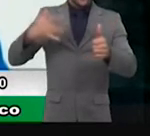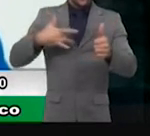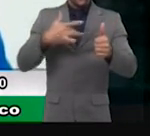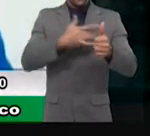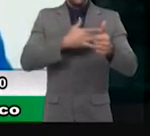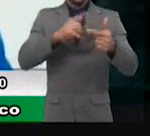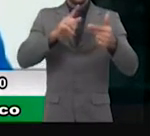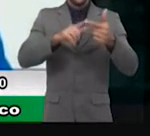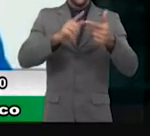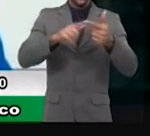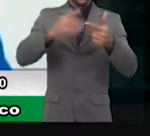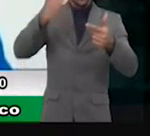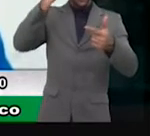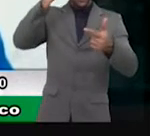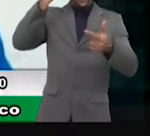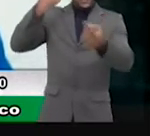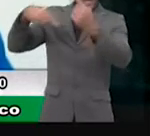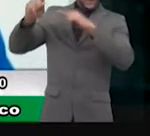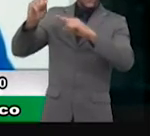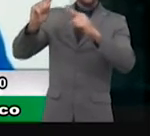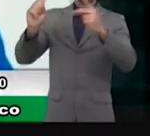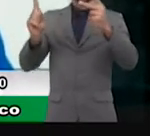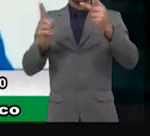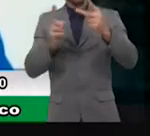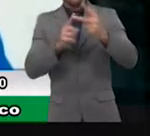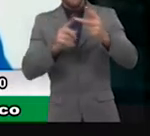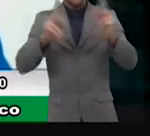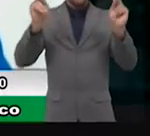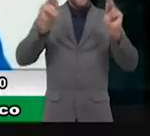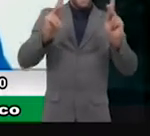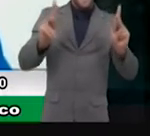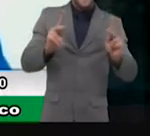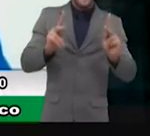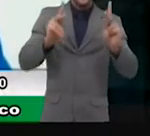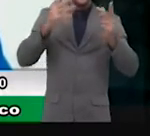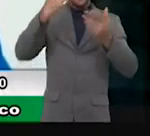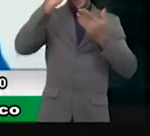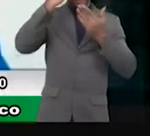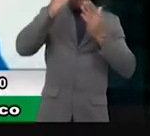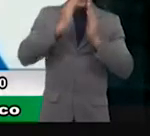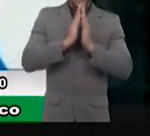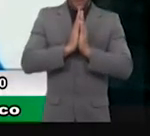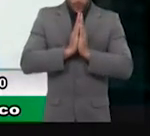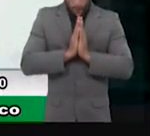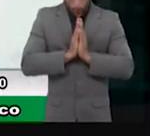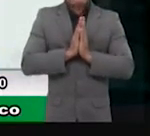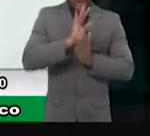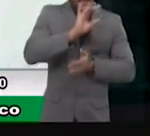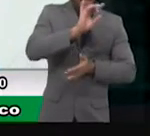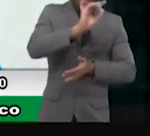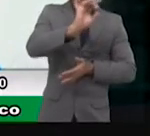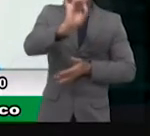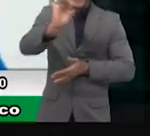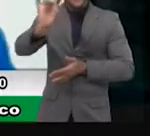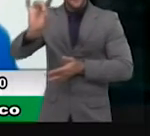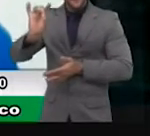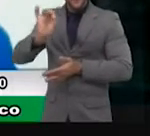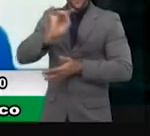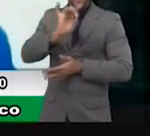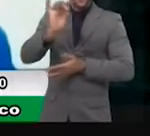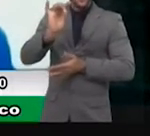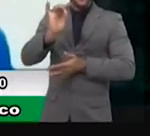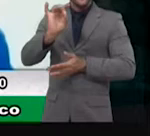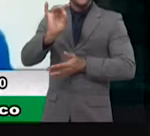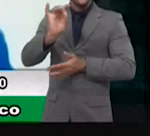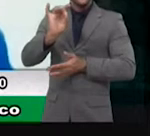sucesso e de paz. E a gratidão a cada um de vocês mesmo, em nome do seu